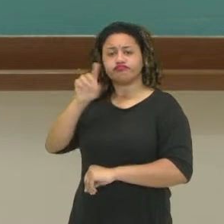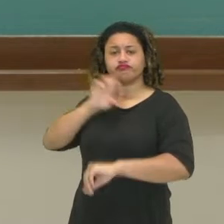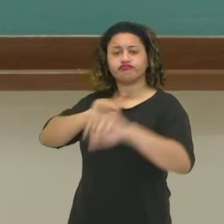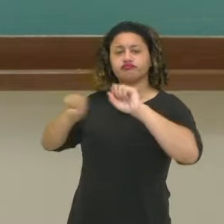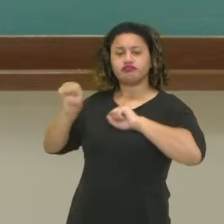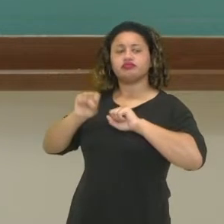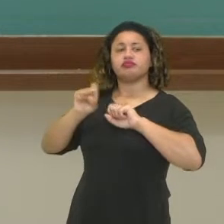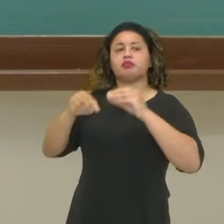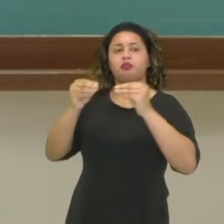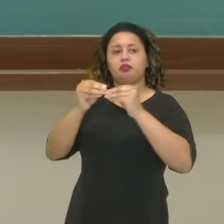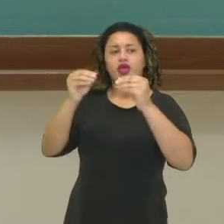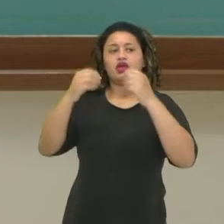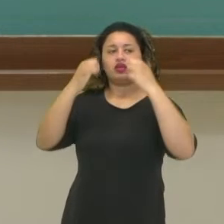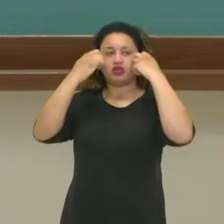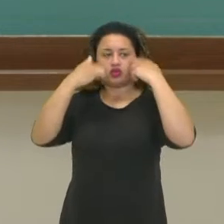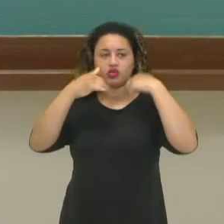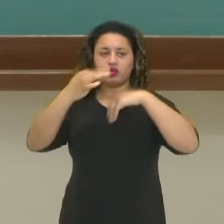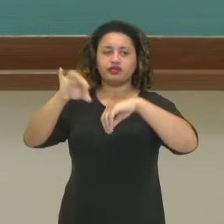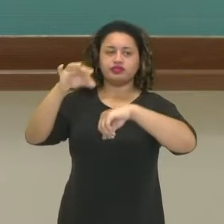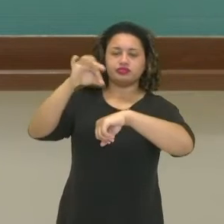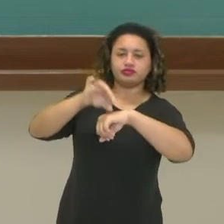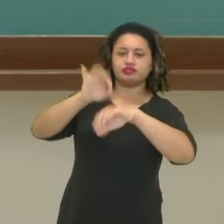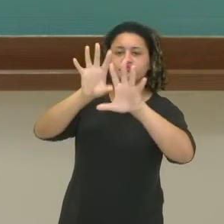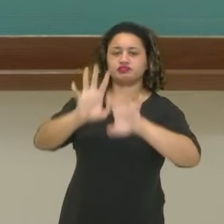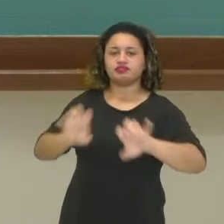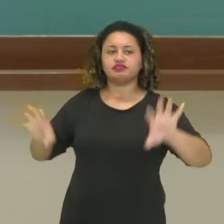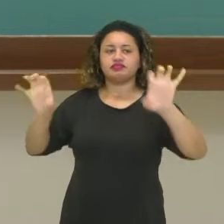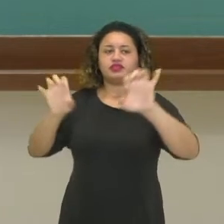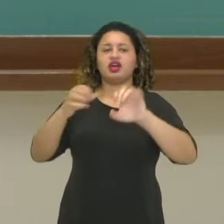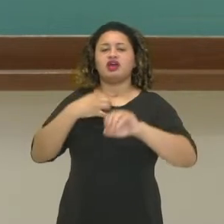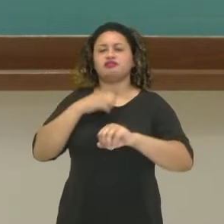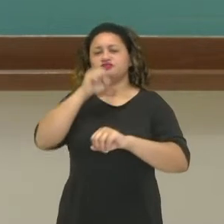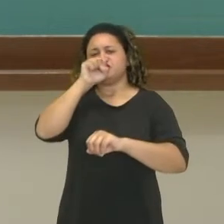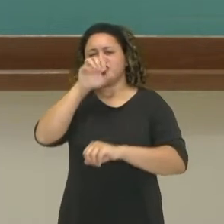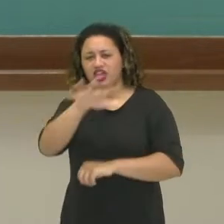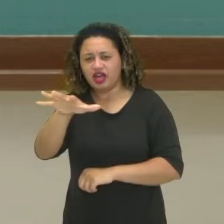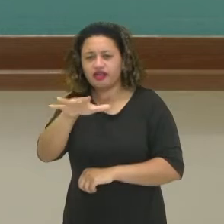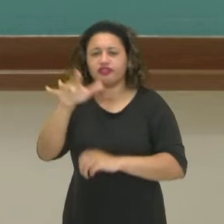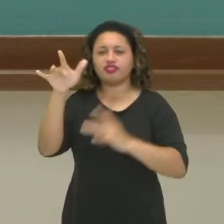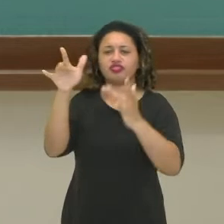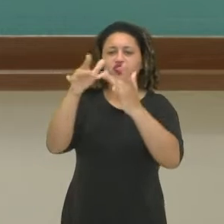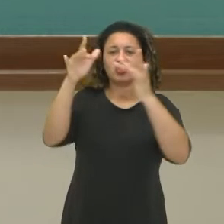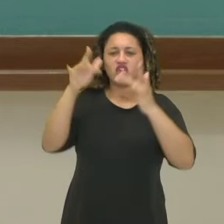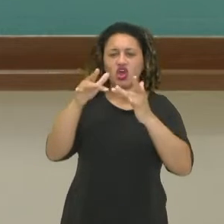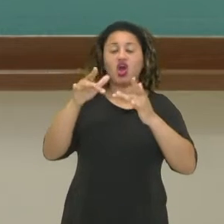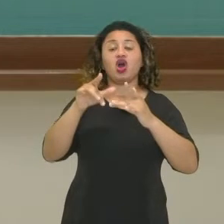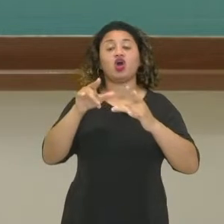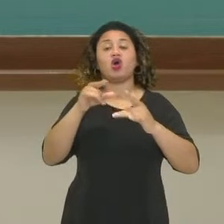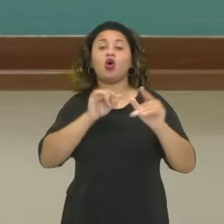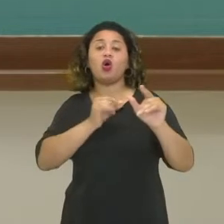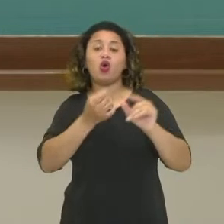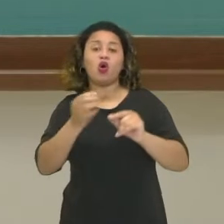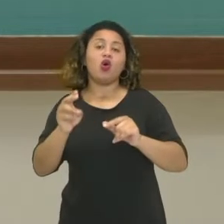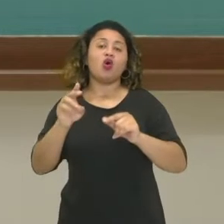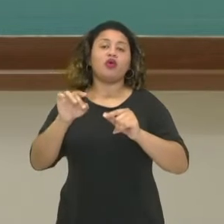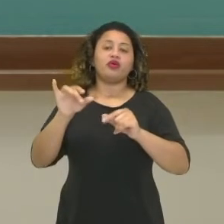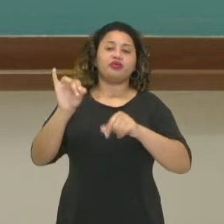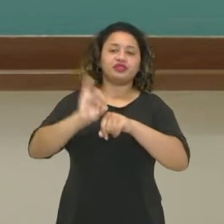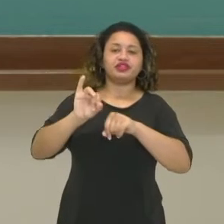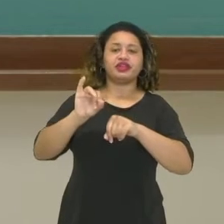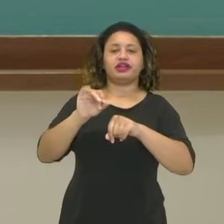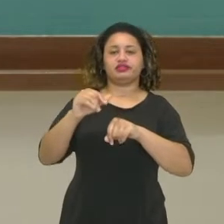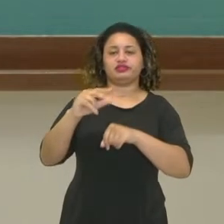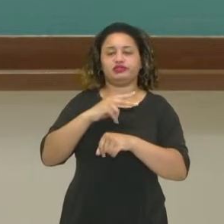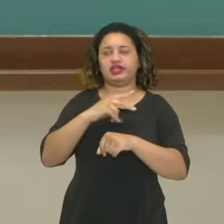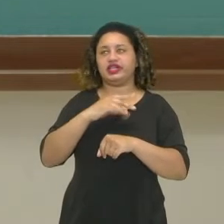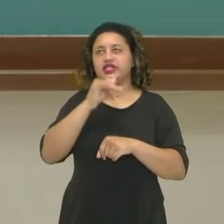de beijo, de suor, picada de inseto, ar, espirro, toque, objetos pessoais, se dividir um garfo, por exemplo,